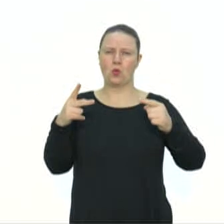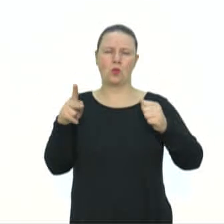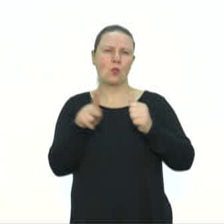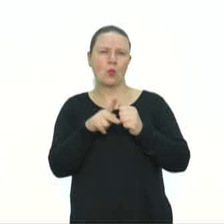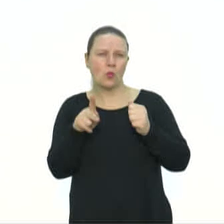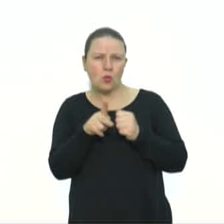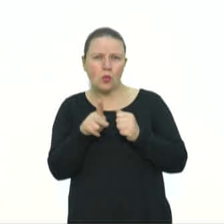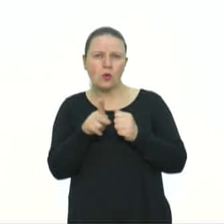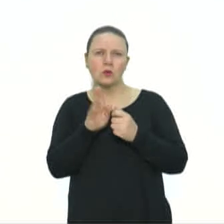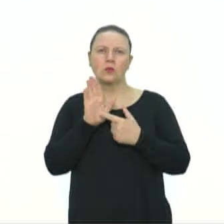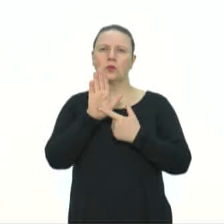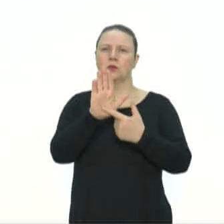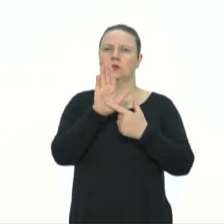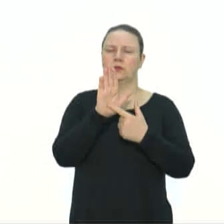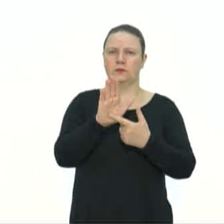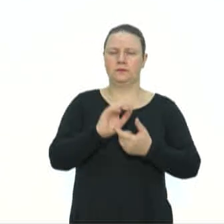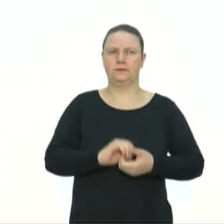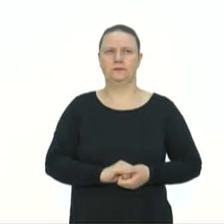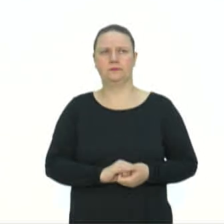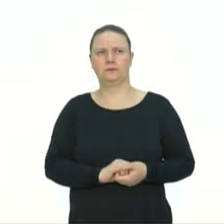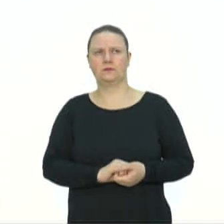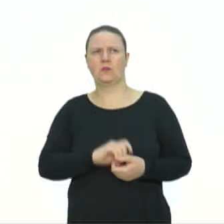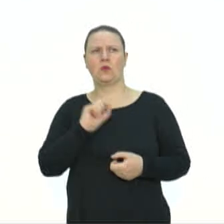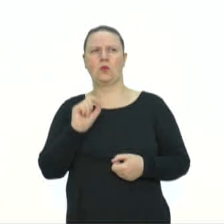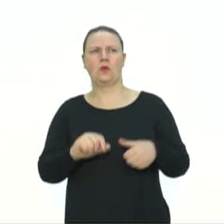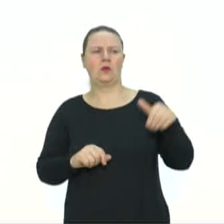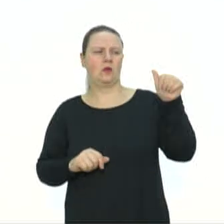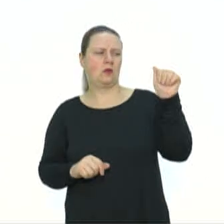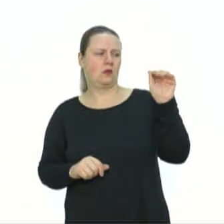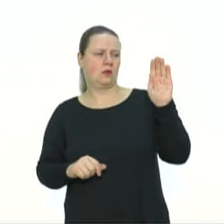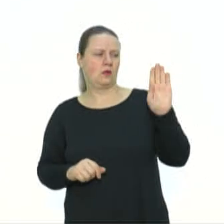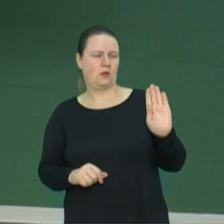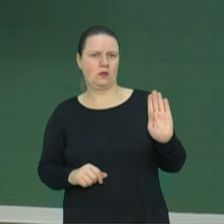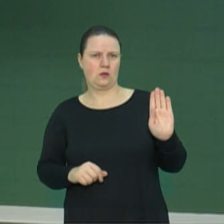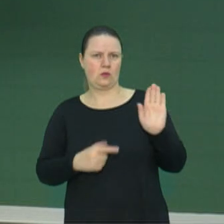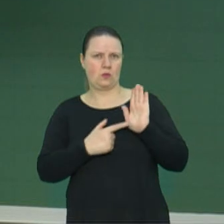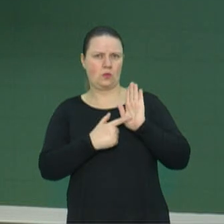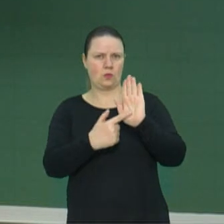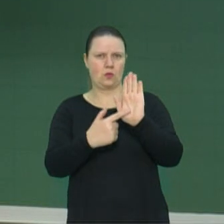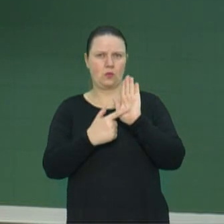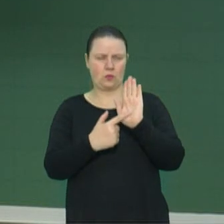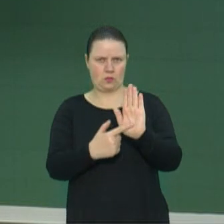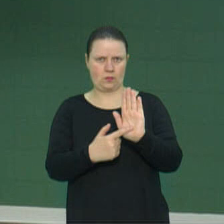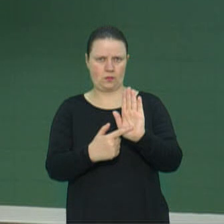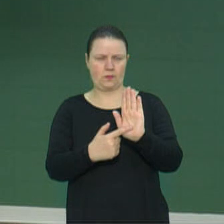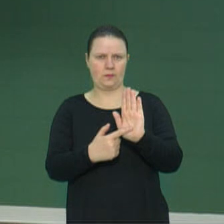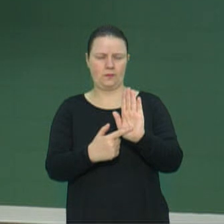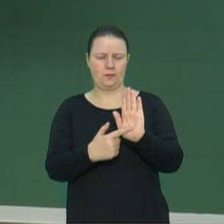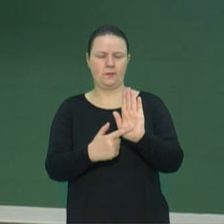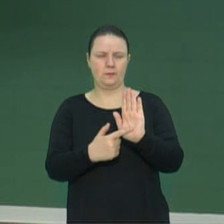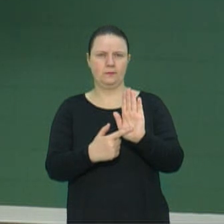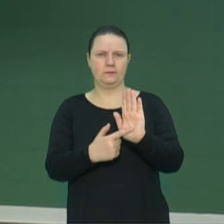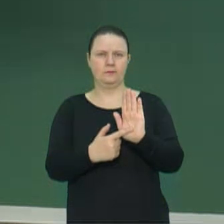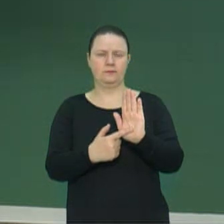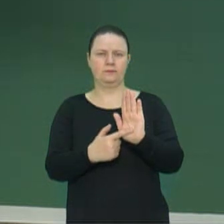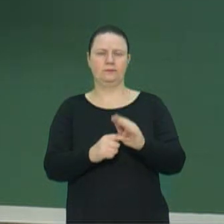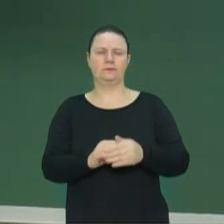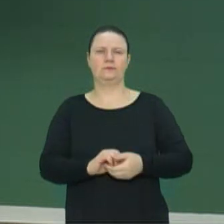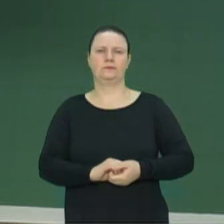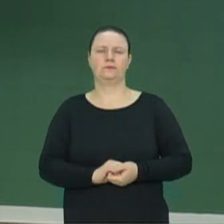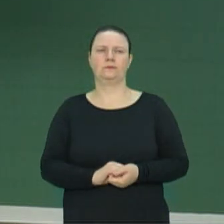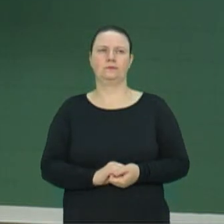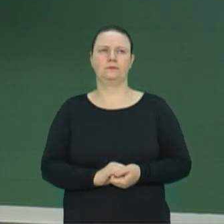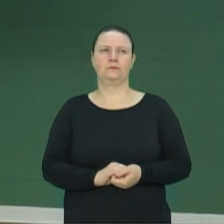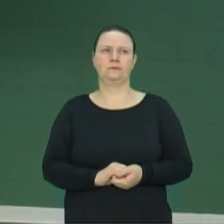demonstrativo. Então, qual das alternativas aqui ela apresenta para nós um pronome desse que a gente acabou de estudar, pronome